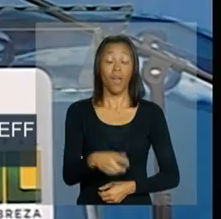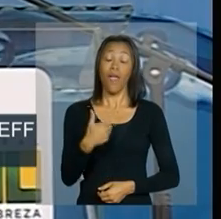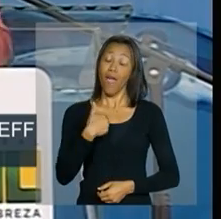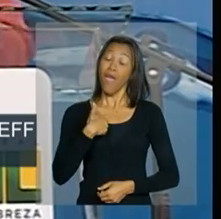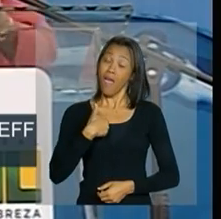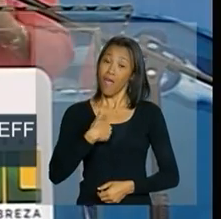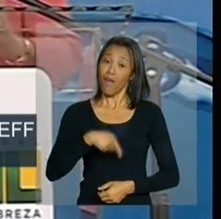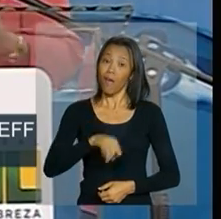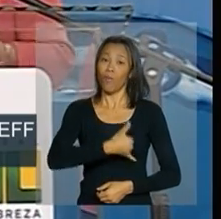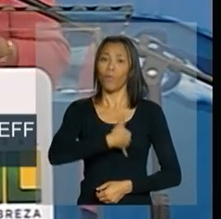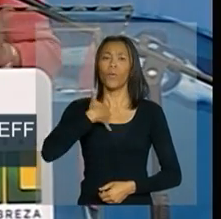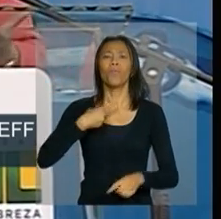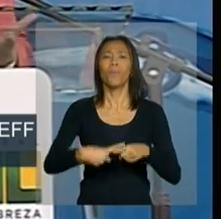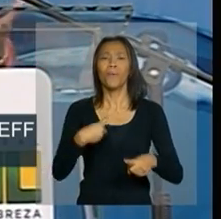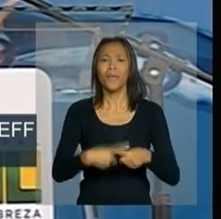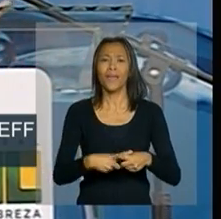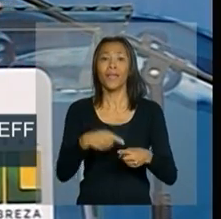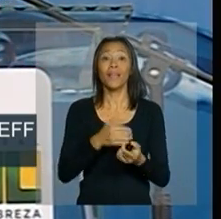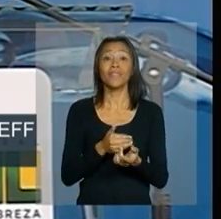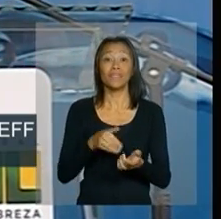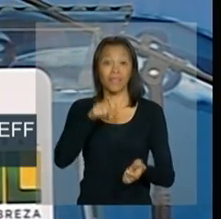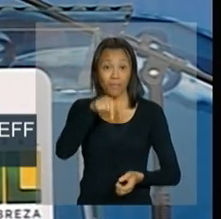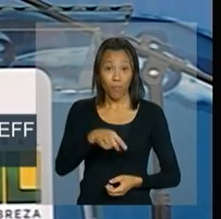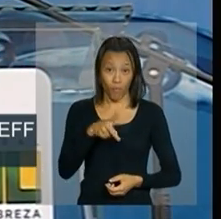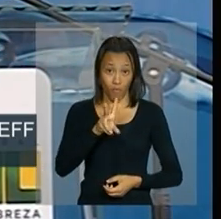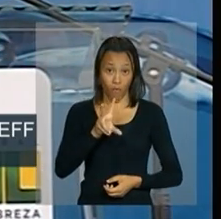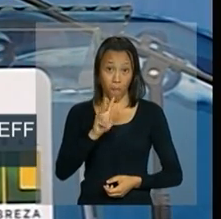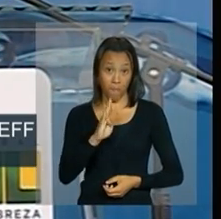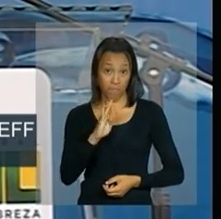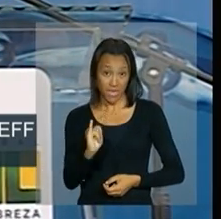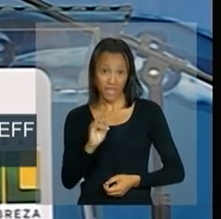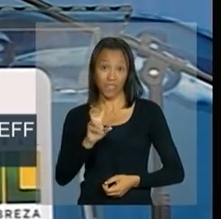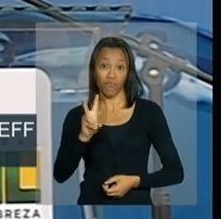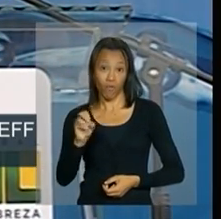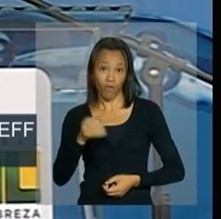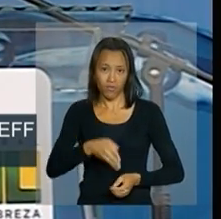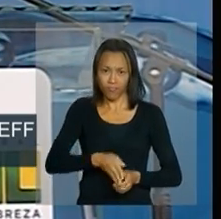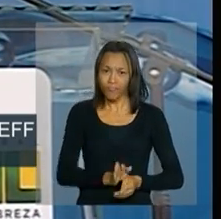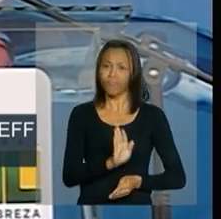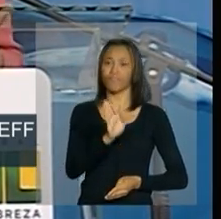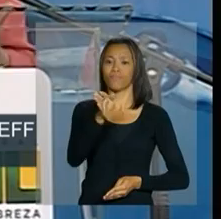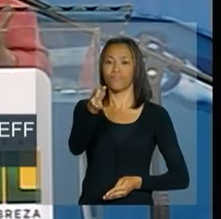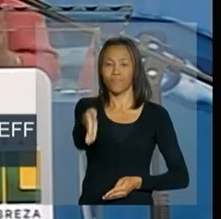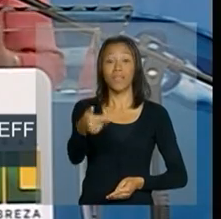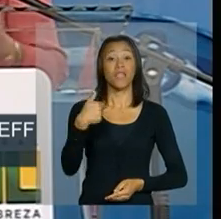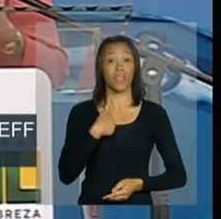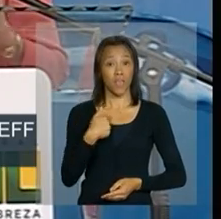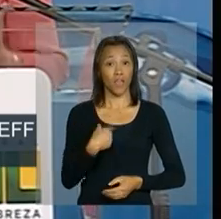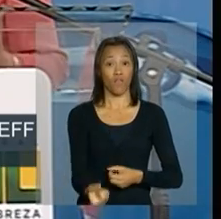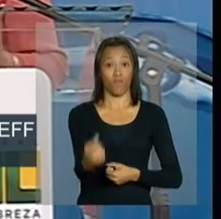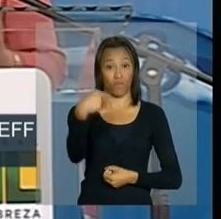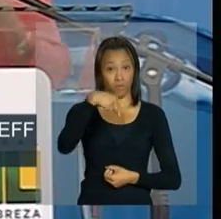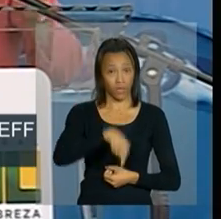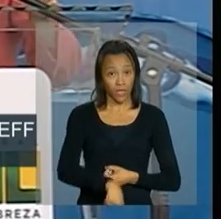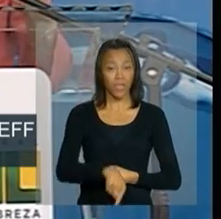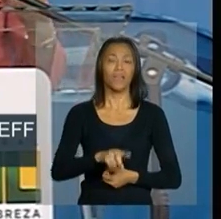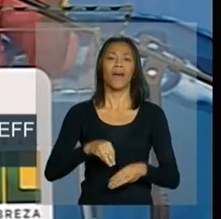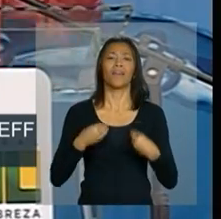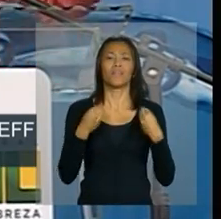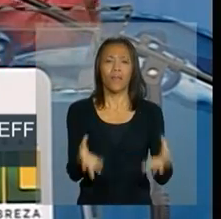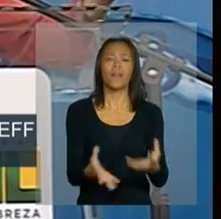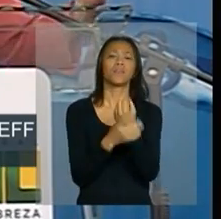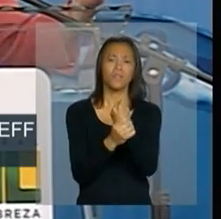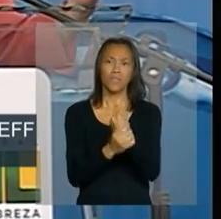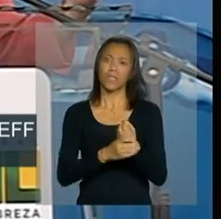porque ele saiu daqui. E agora, o que eu estou fazendo é garantir que as